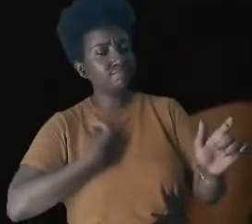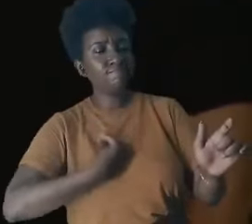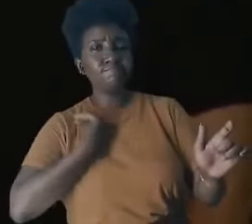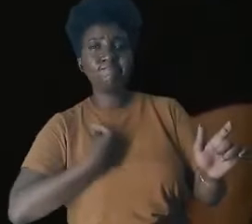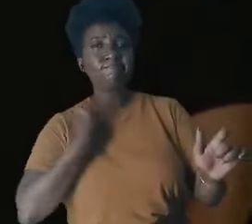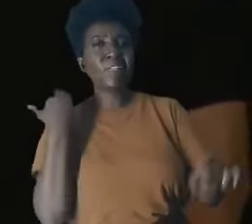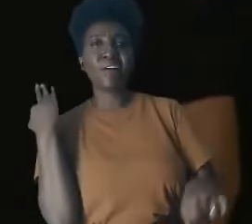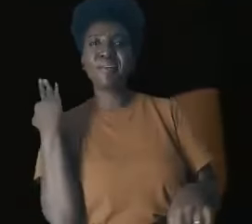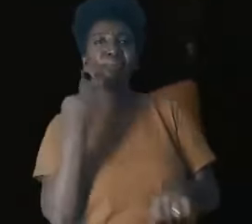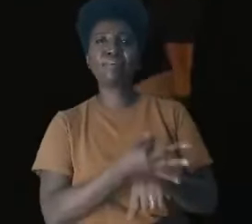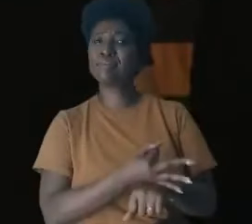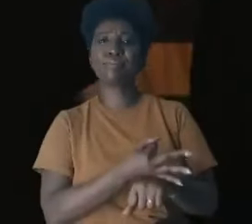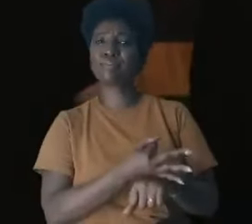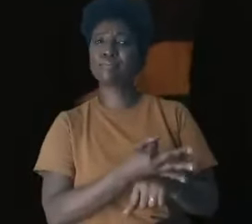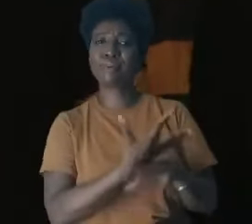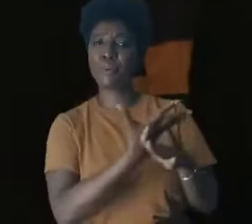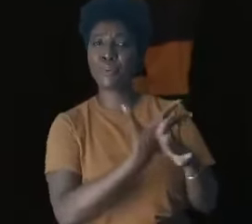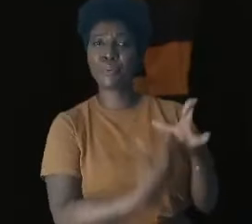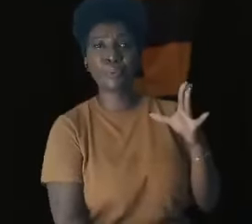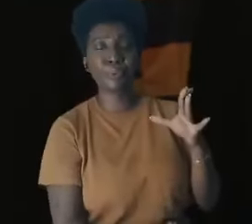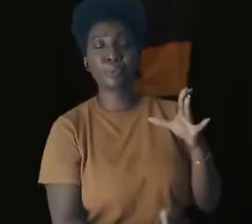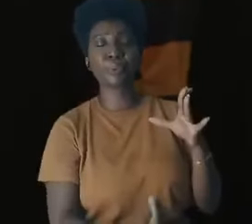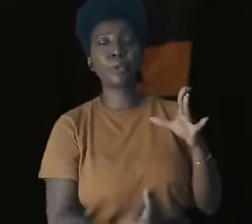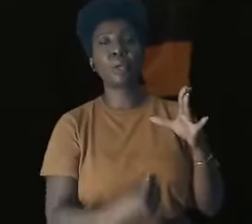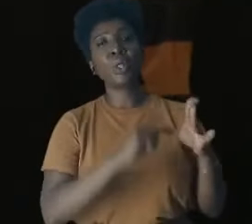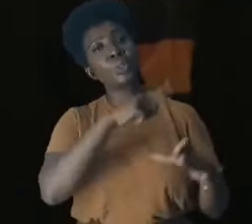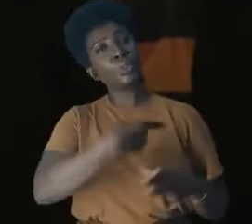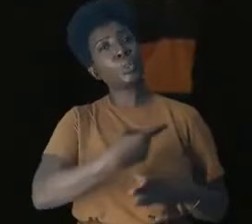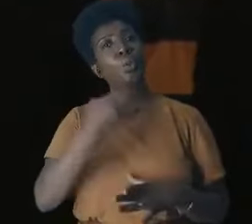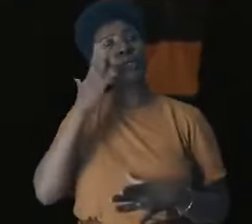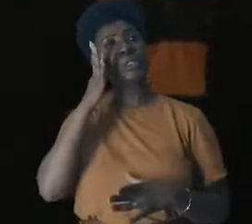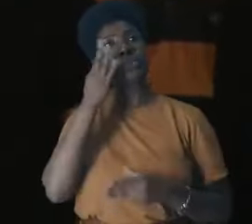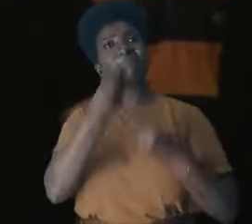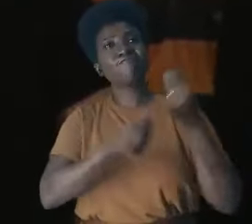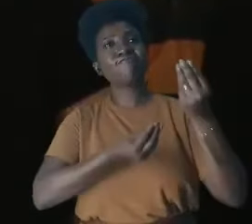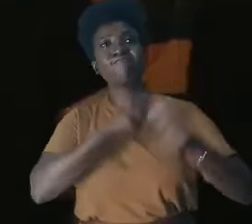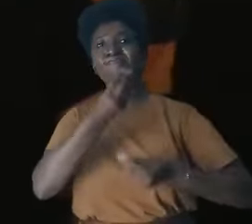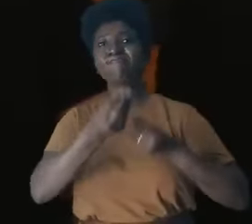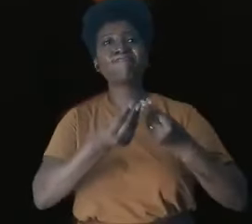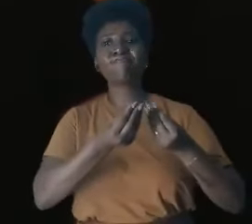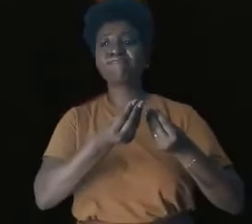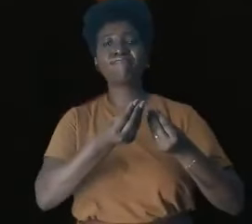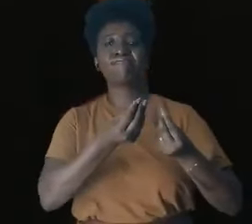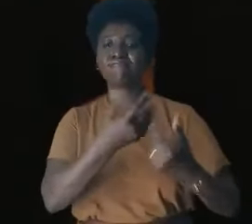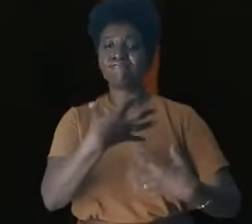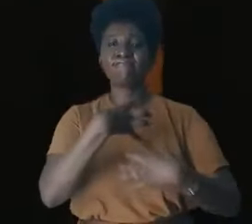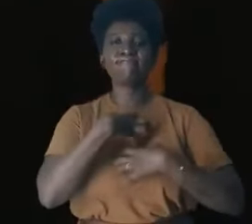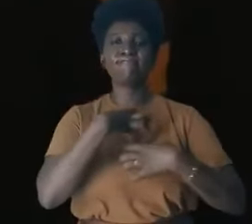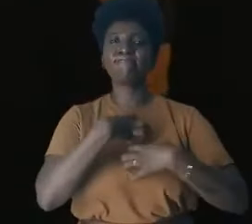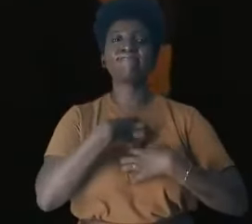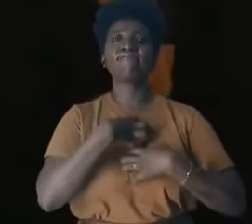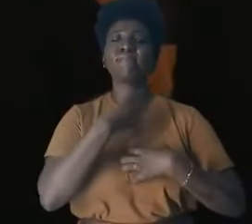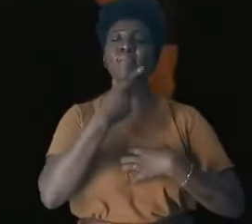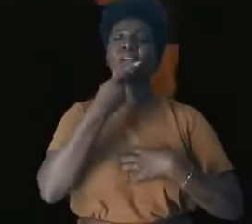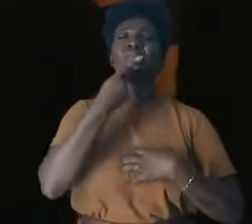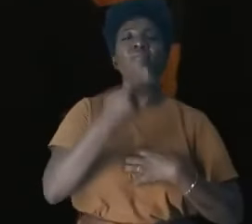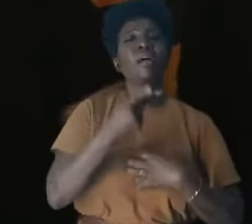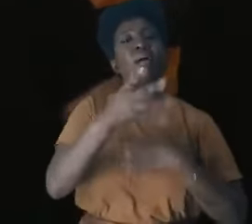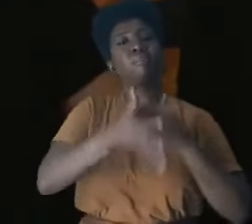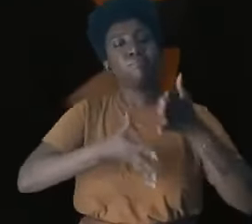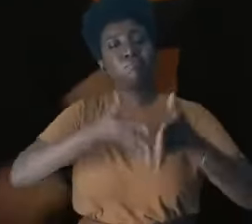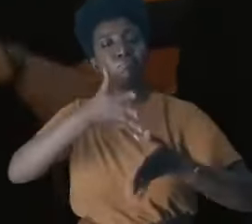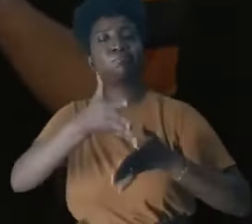nós, os quais nós não tivemos nem o direito de fazer